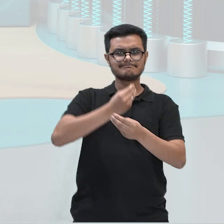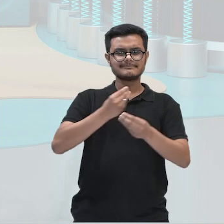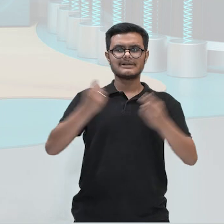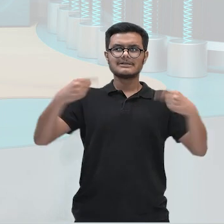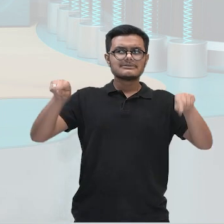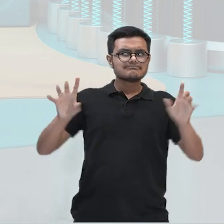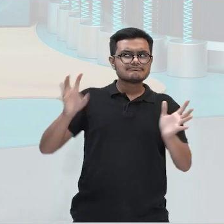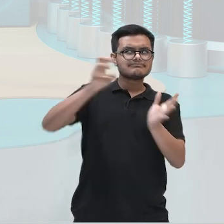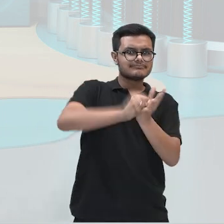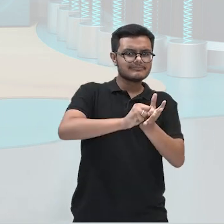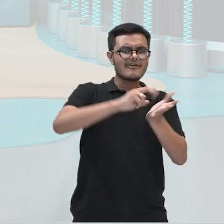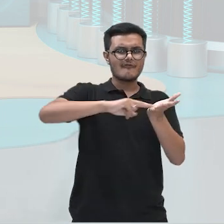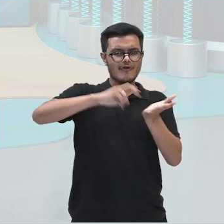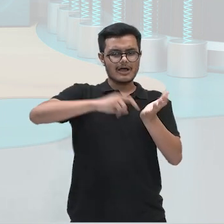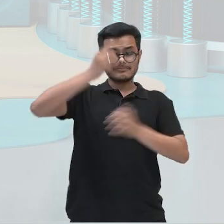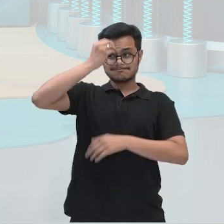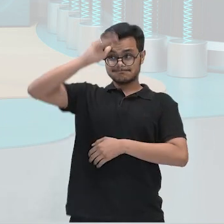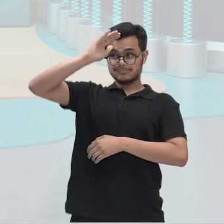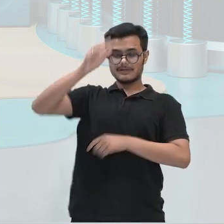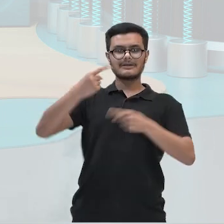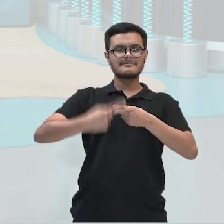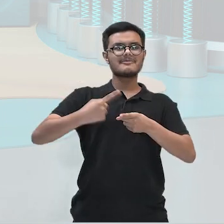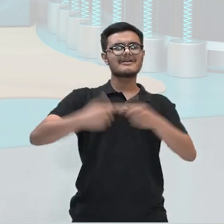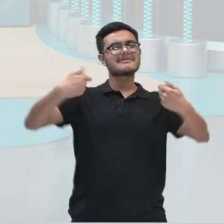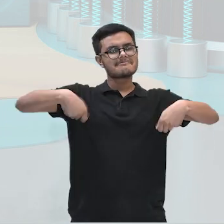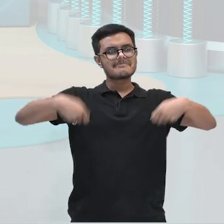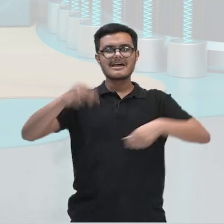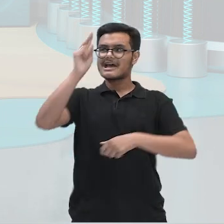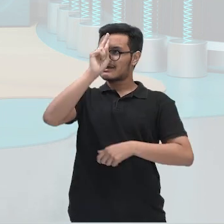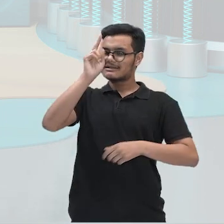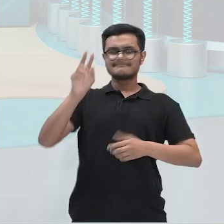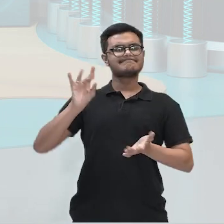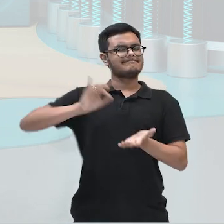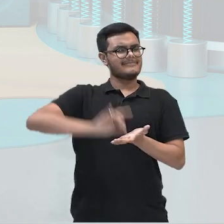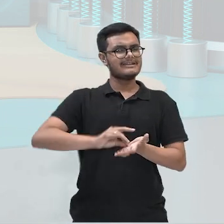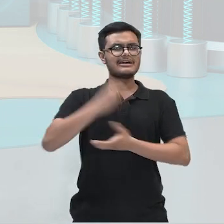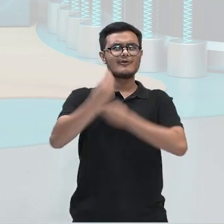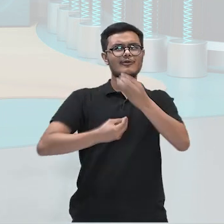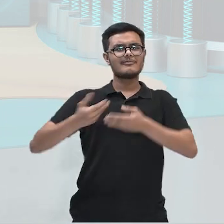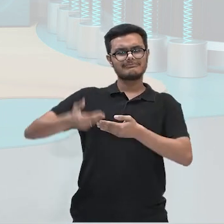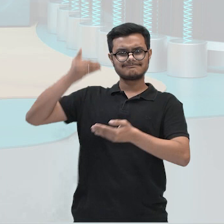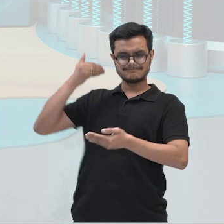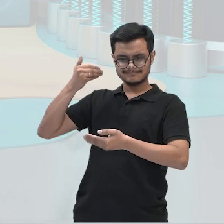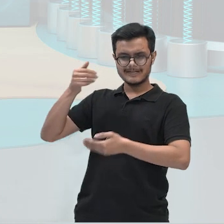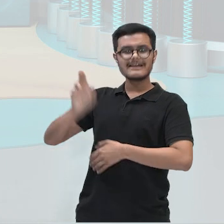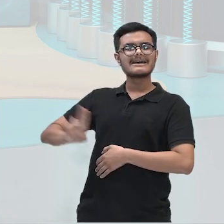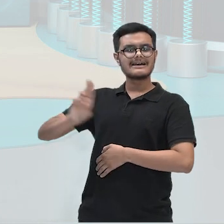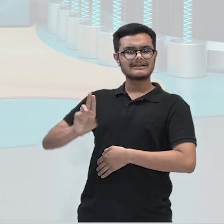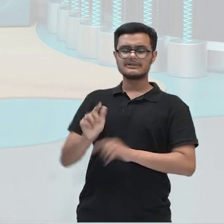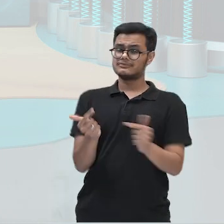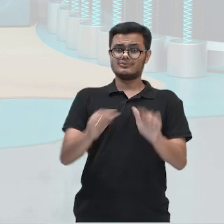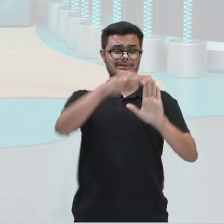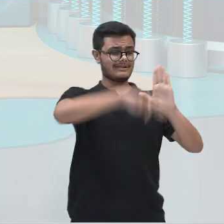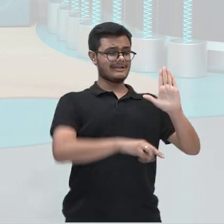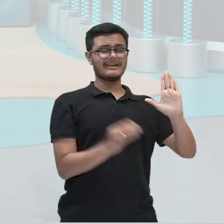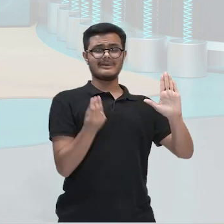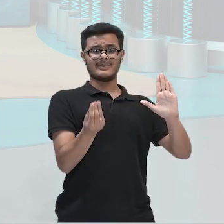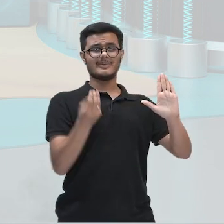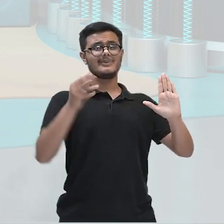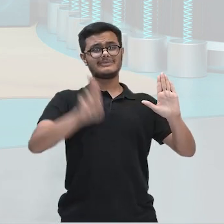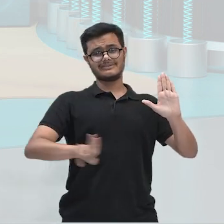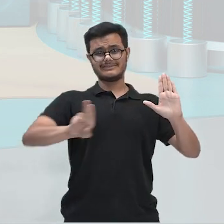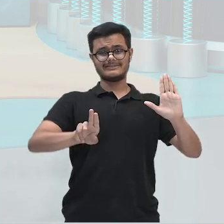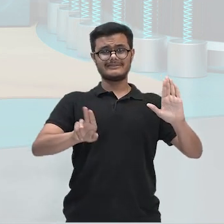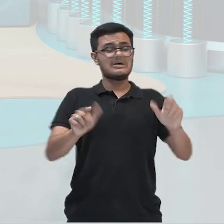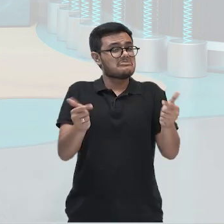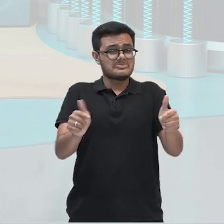anotar mesmo. Porque você tem que lembrar a forma deles no passado como é. Porque não tem regra para aplicar como nos